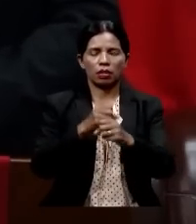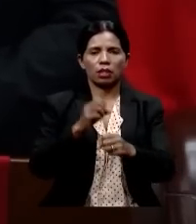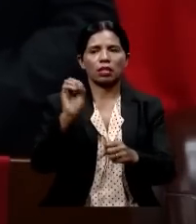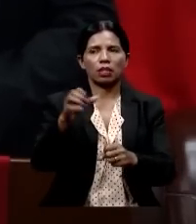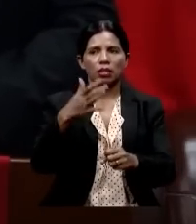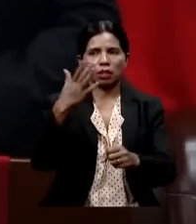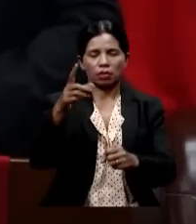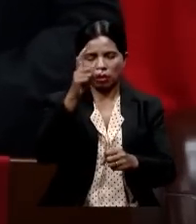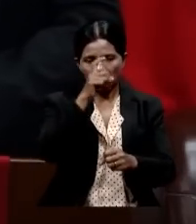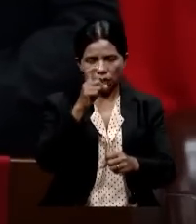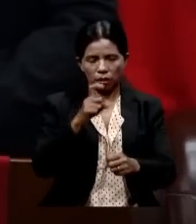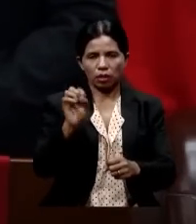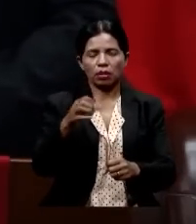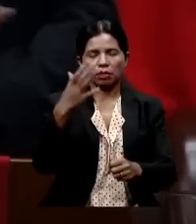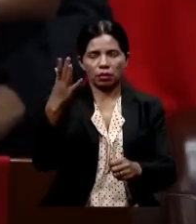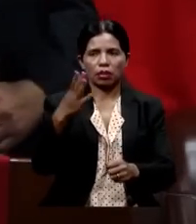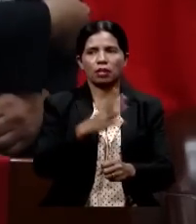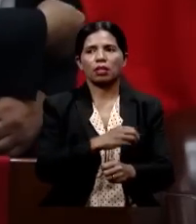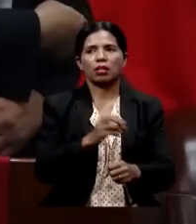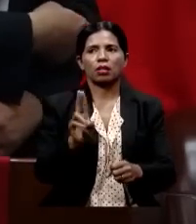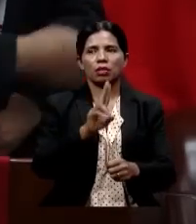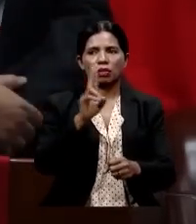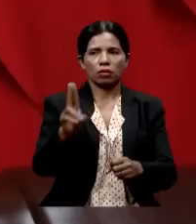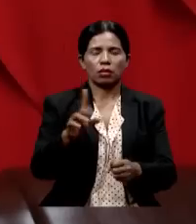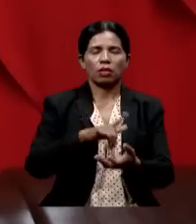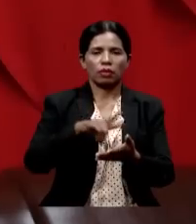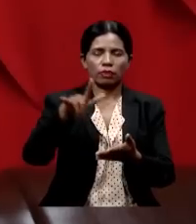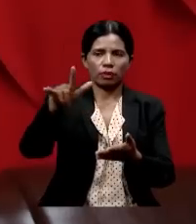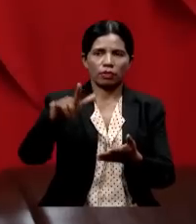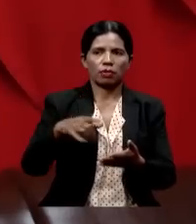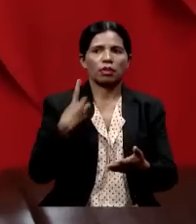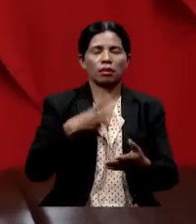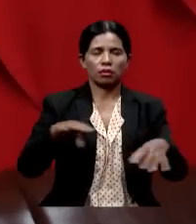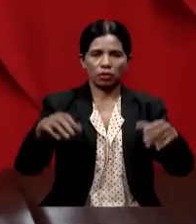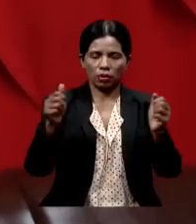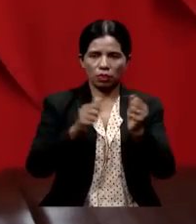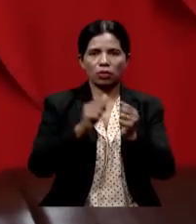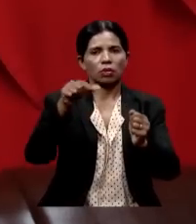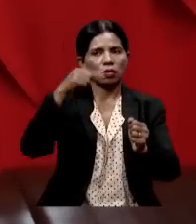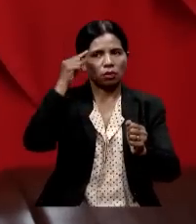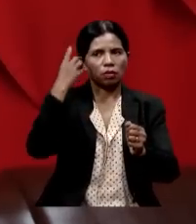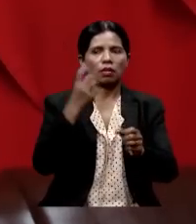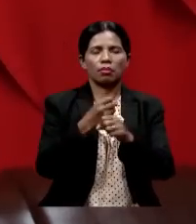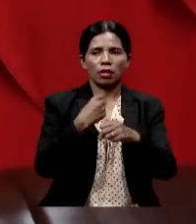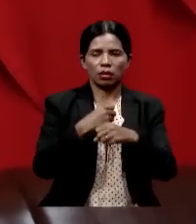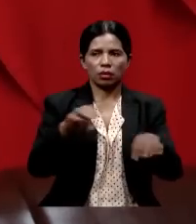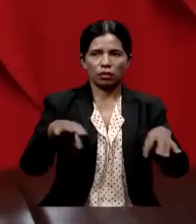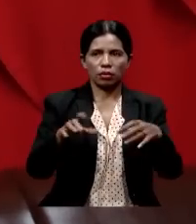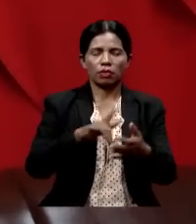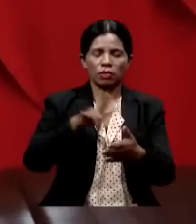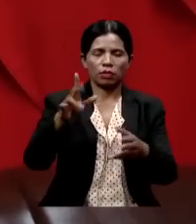paling kikliu e Austrália na BQ tá nia licença né nia utiliza treino nia marca avião ZZO né a mi bele coopera muito com o governo a mi bele halo serviço tamo avião sem